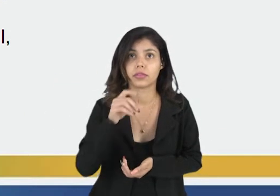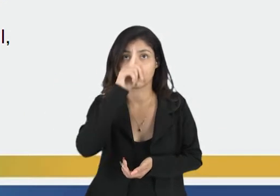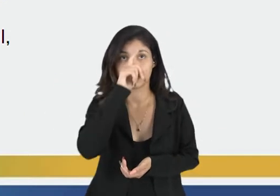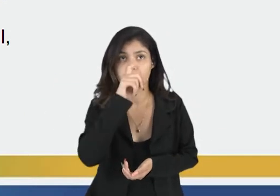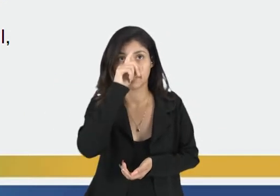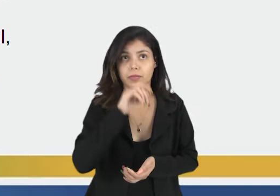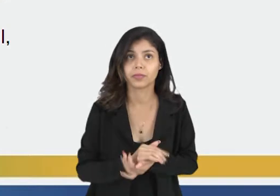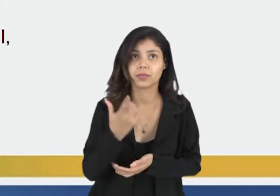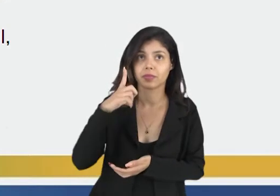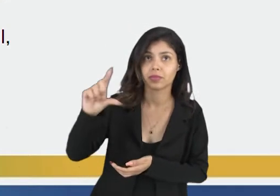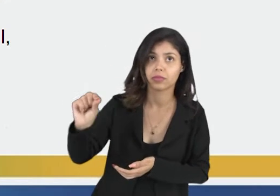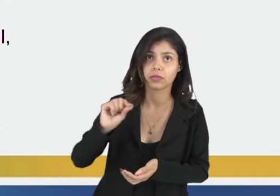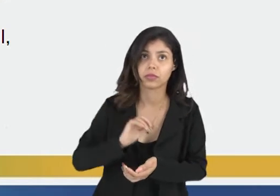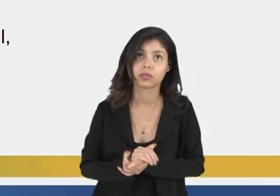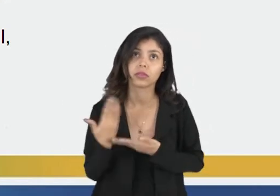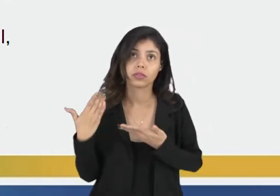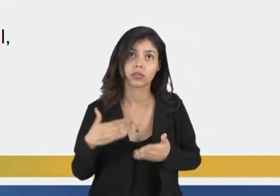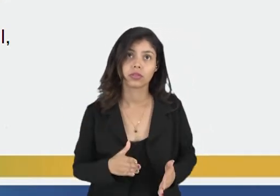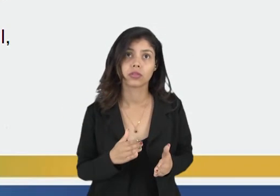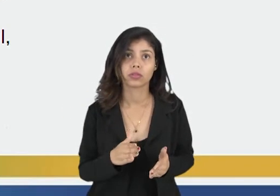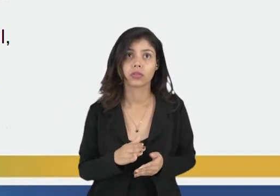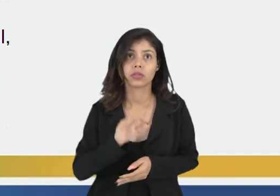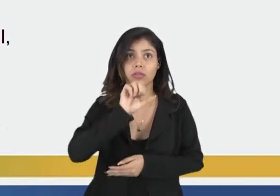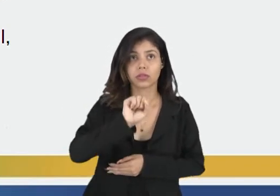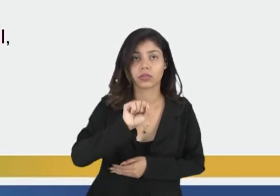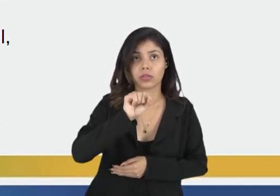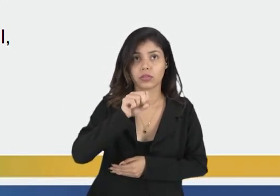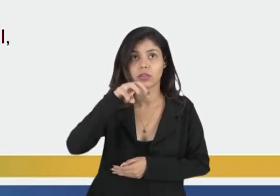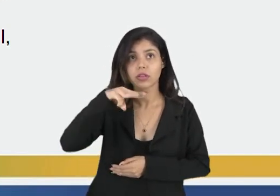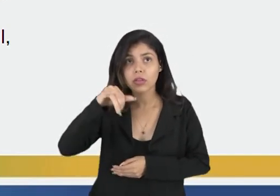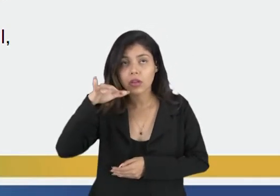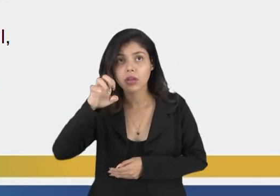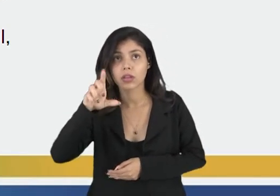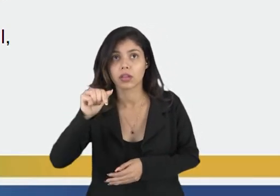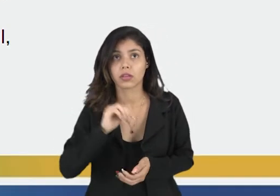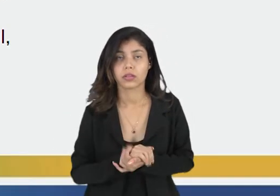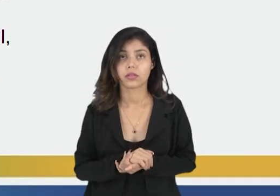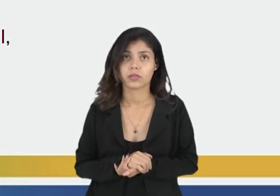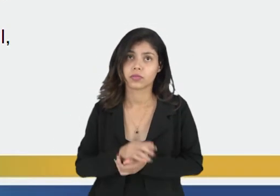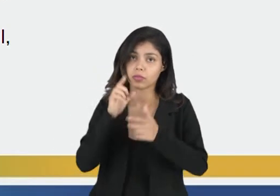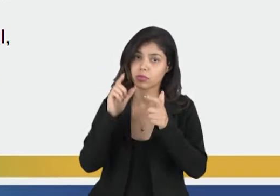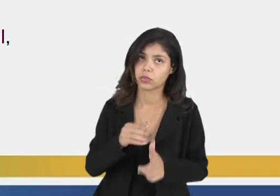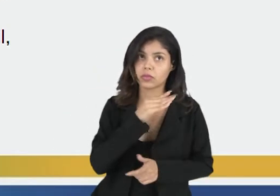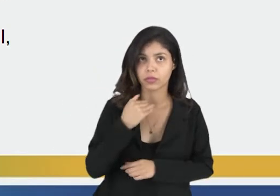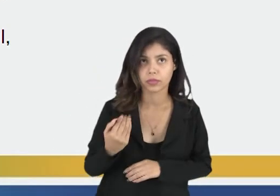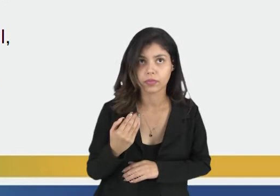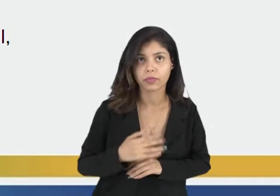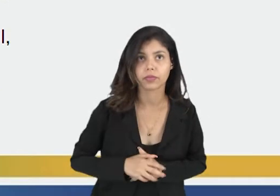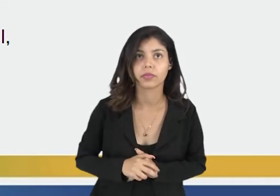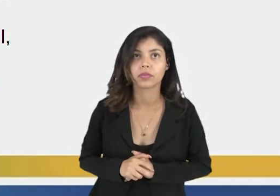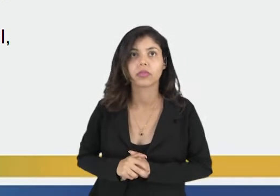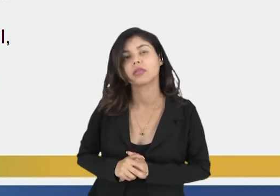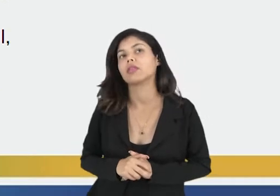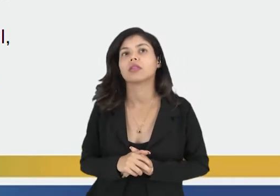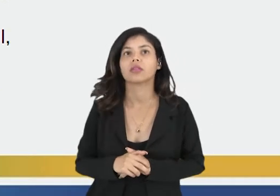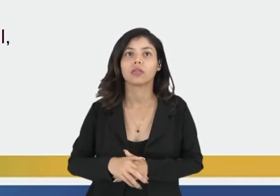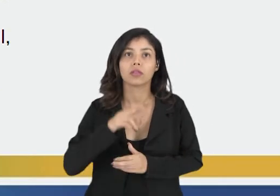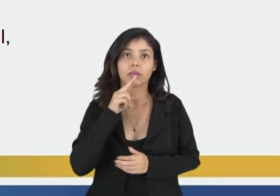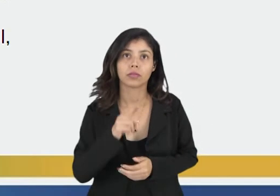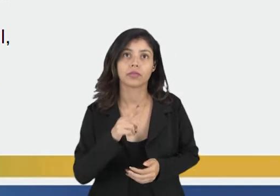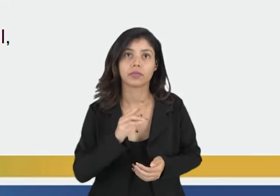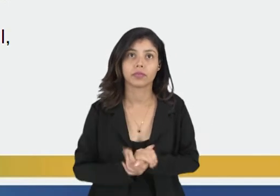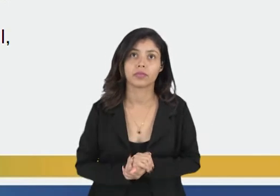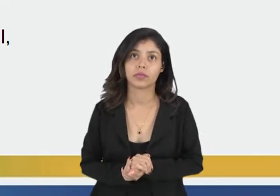e levada ao Hospital Municipal Salgado Filho, no Meier, Zona Norte, onde chegou morta. A